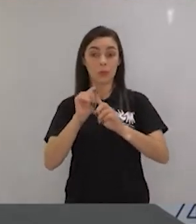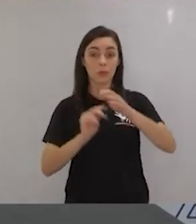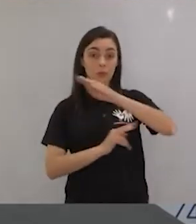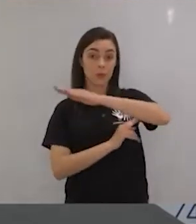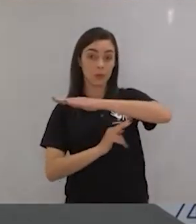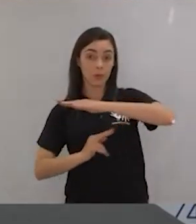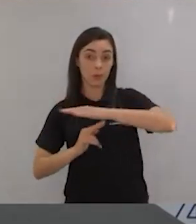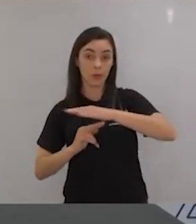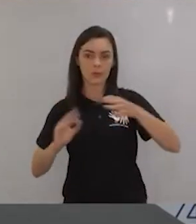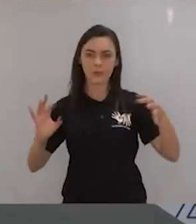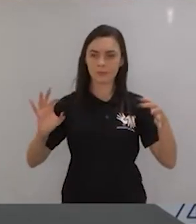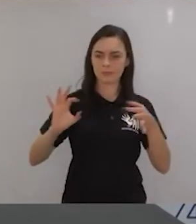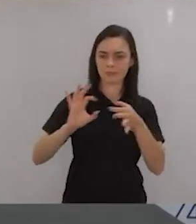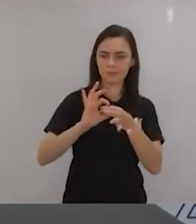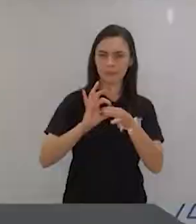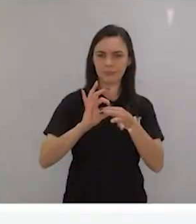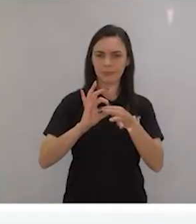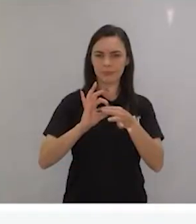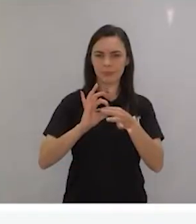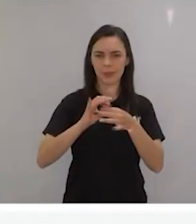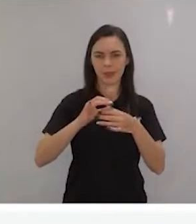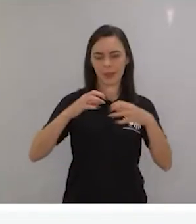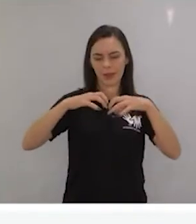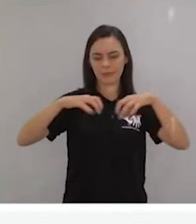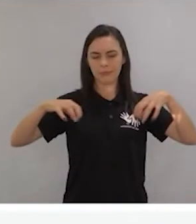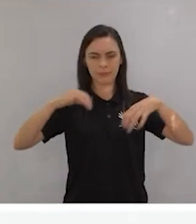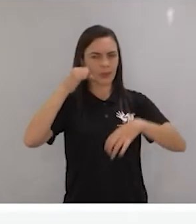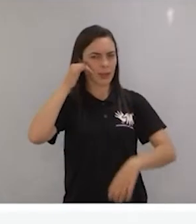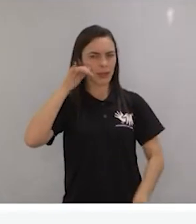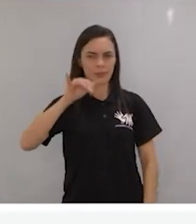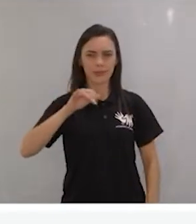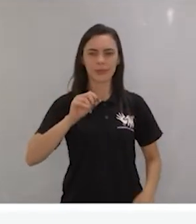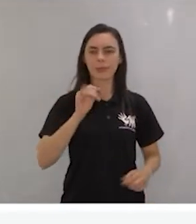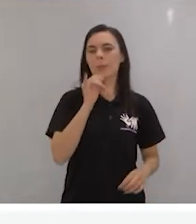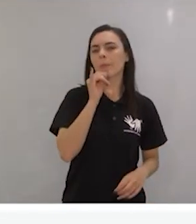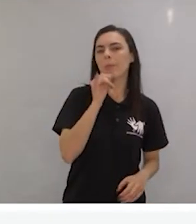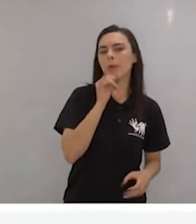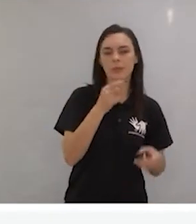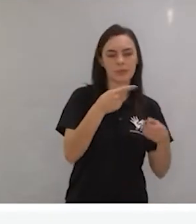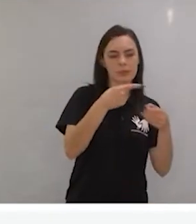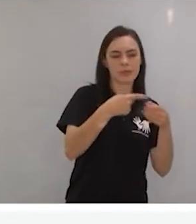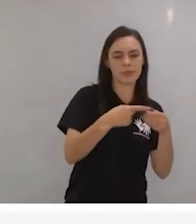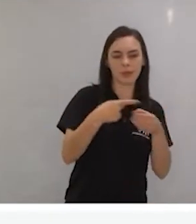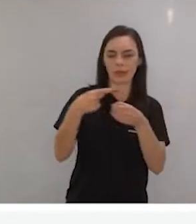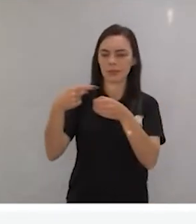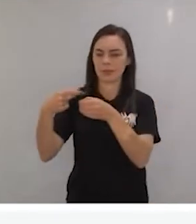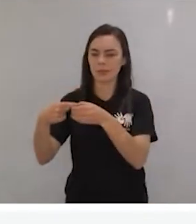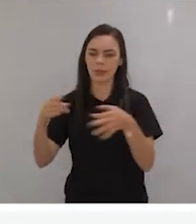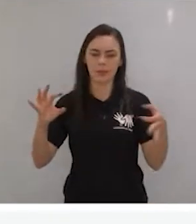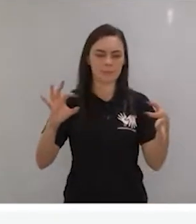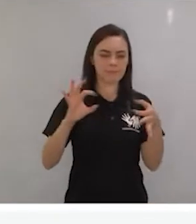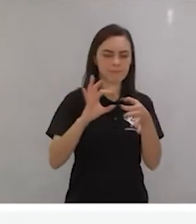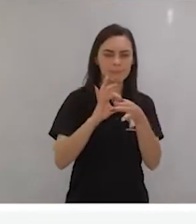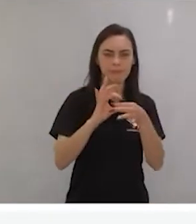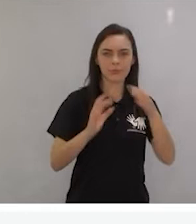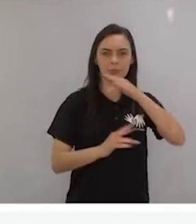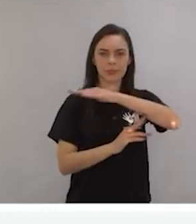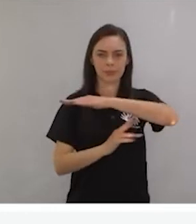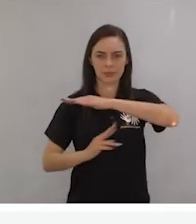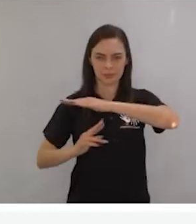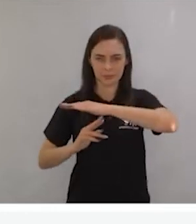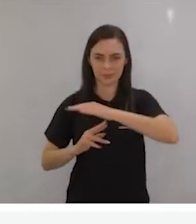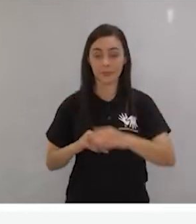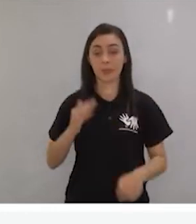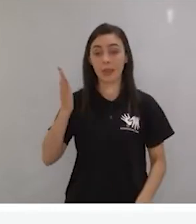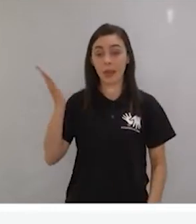elas ligam as pessoas. Elas não deixam as pessoas separadas. Elas ligam uma cidade com a outra, um lugar com